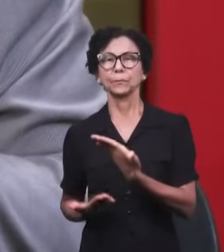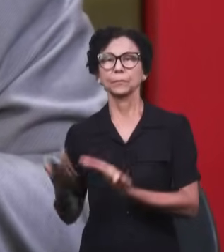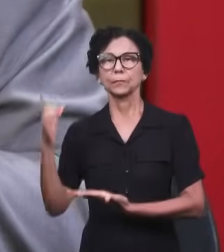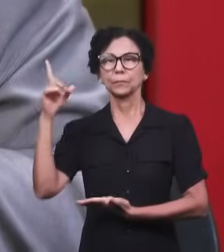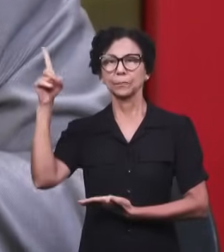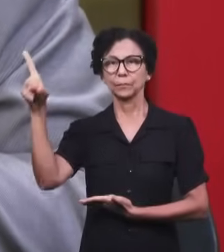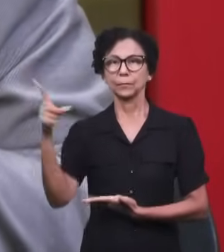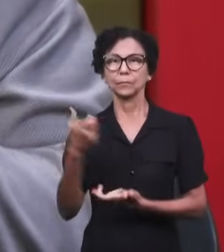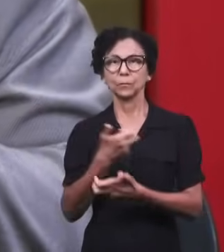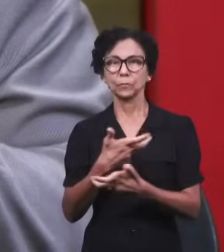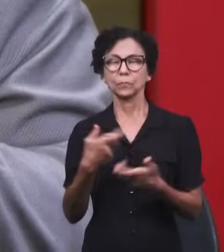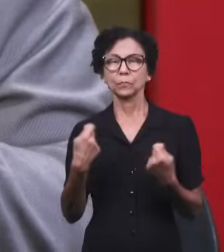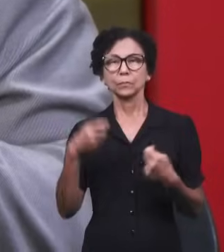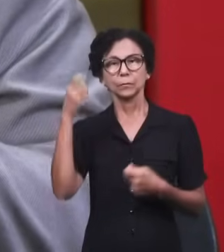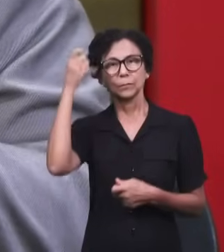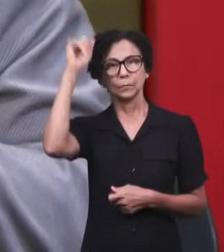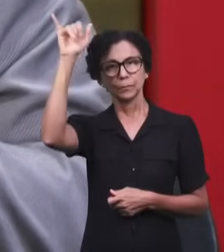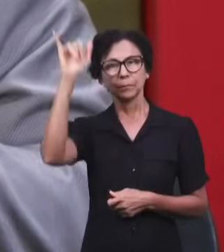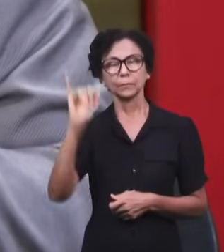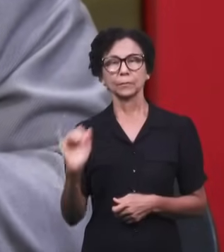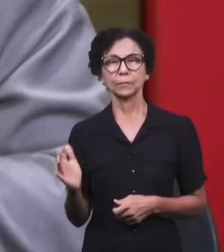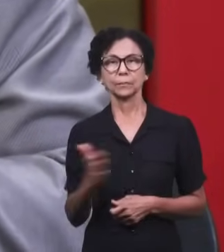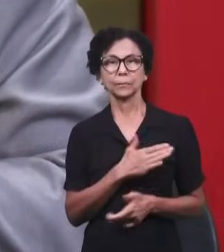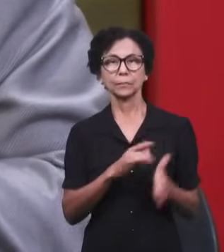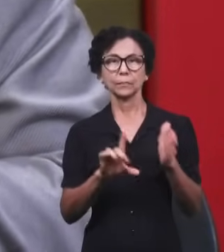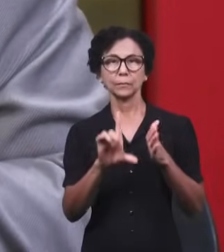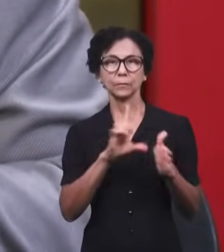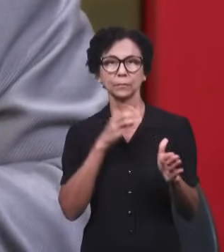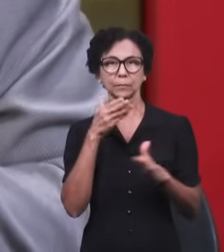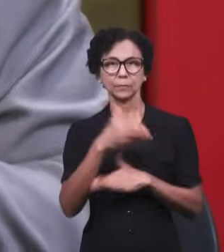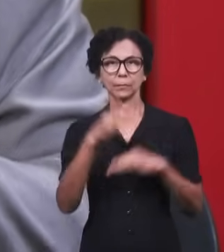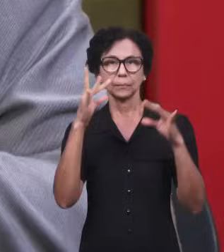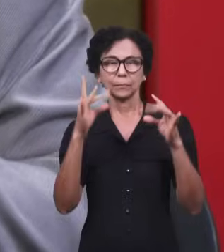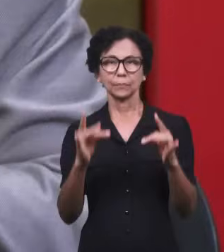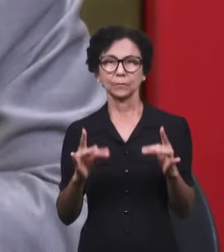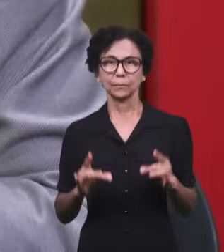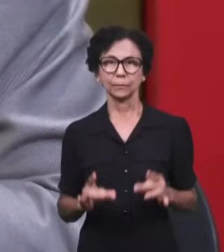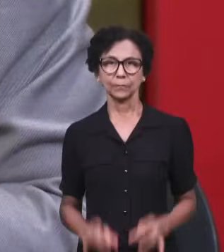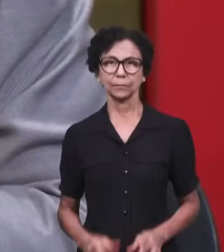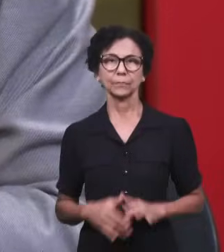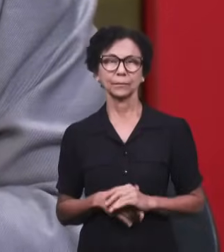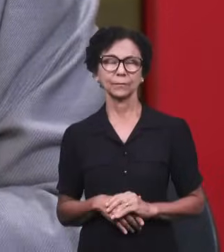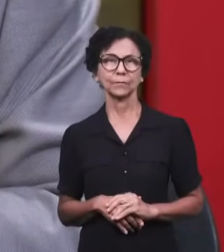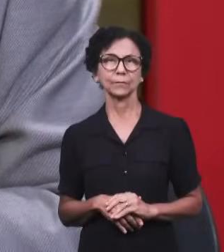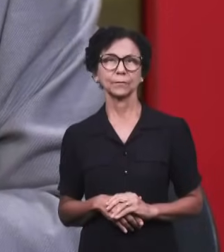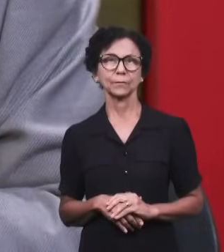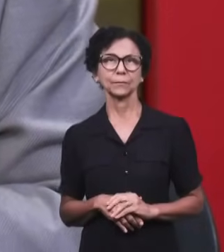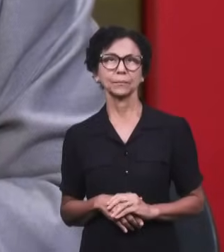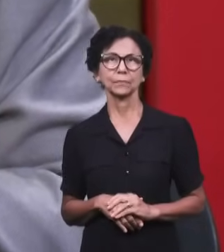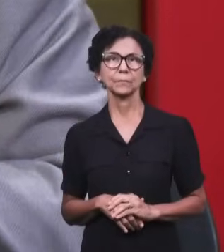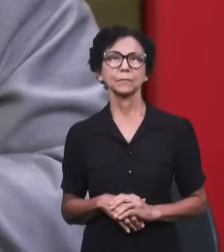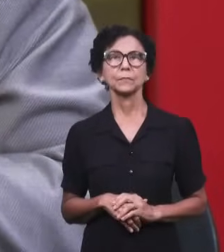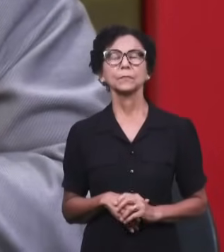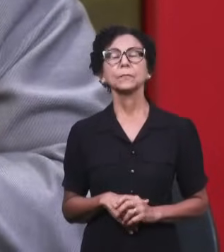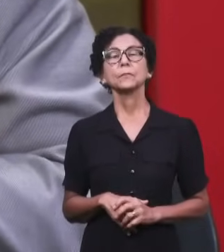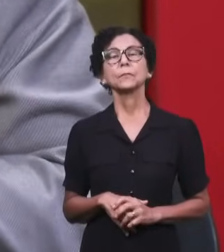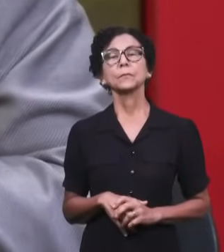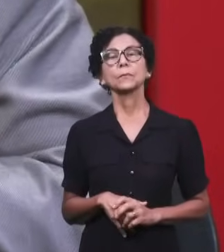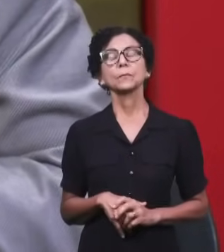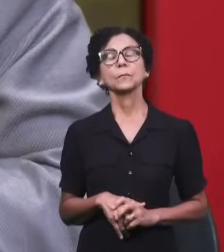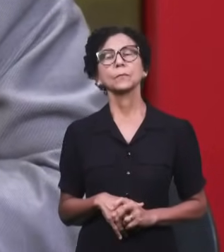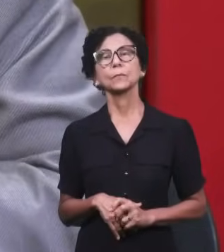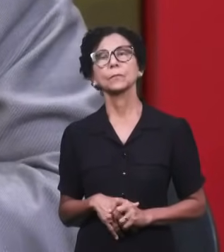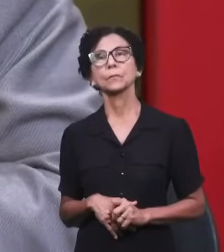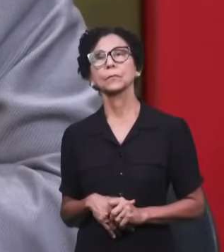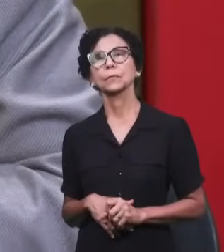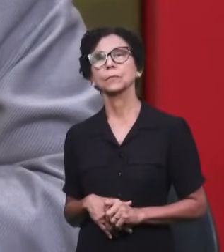evitar. Mas antes de irmos nos detalhes, eu queria provocar vocês aqui para a gente tratar, porque